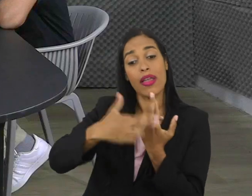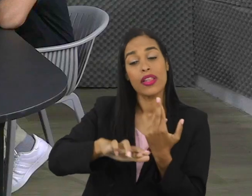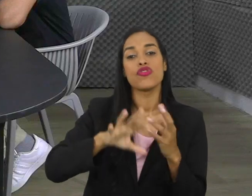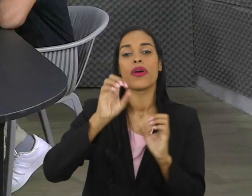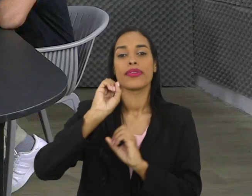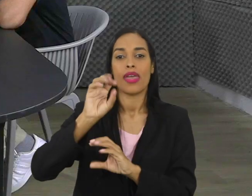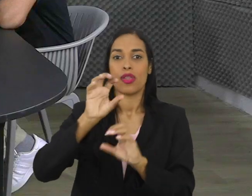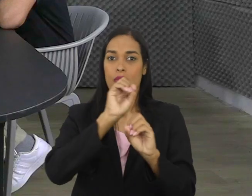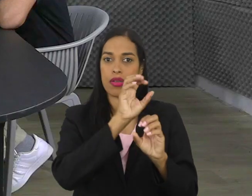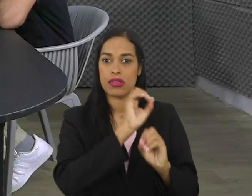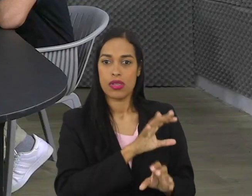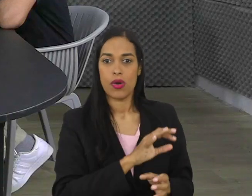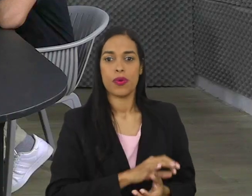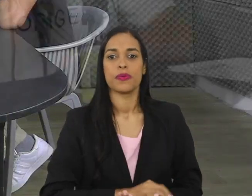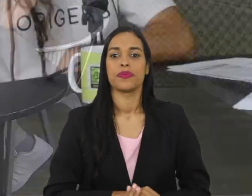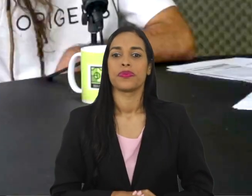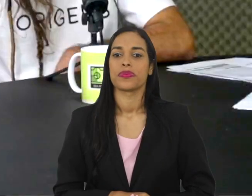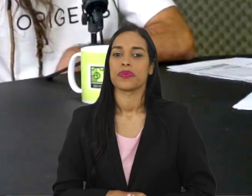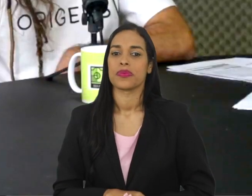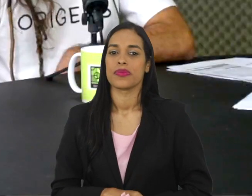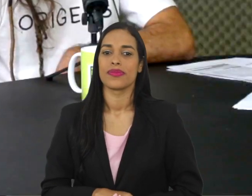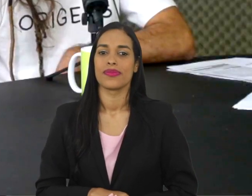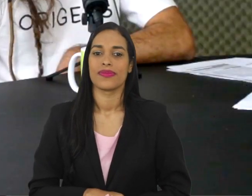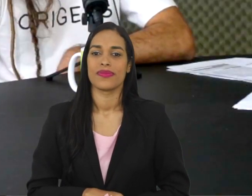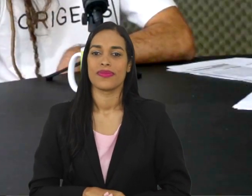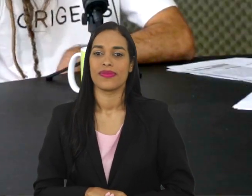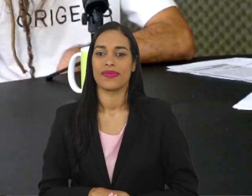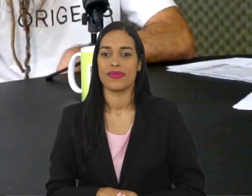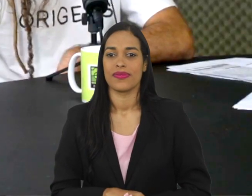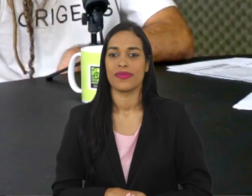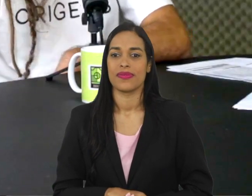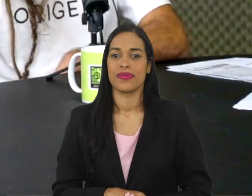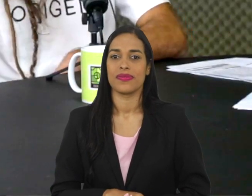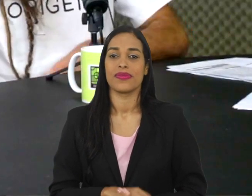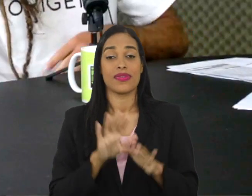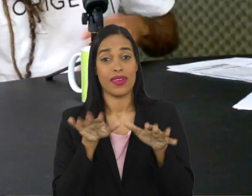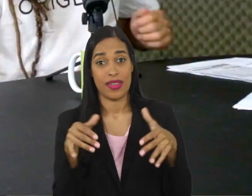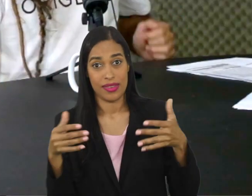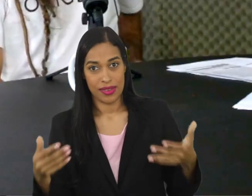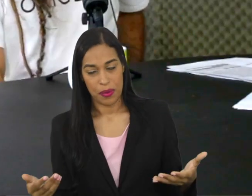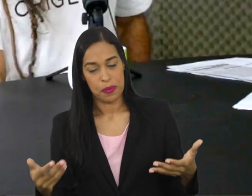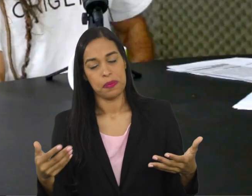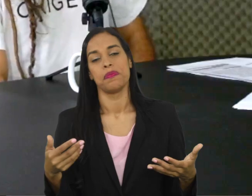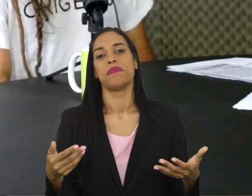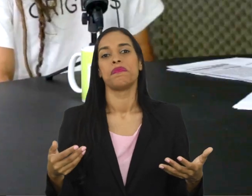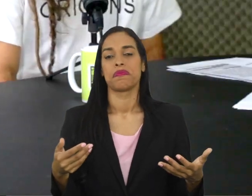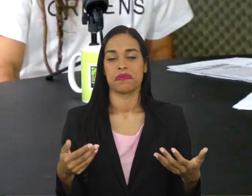da educação? Quem começa? Começa. Tá bom. Vê,